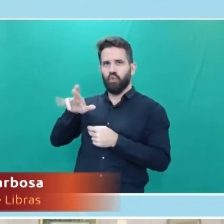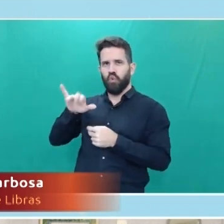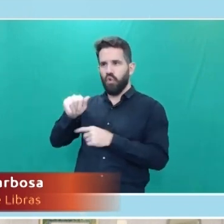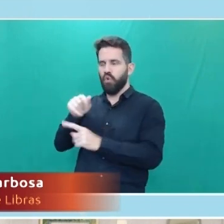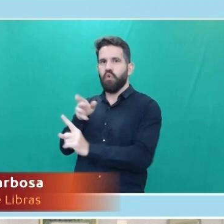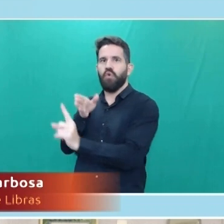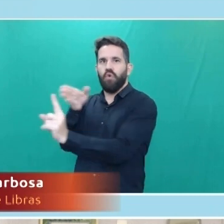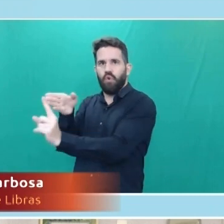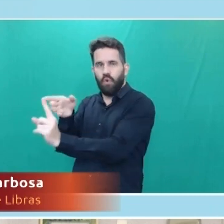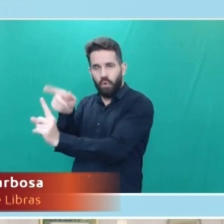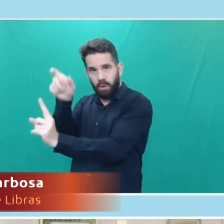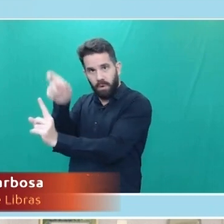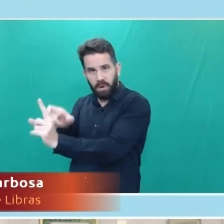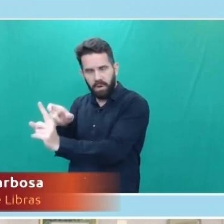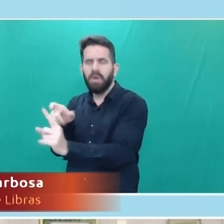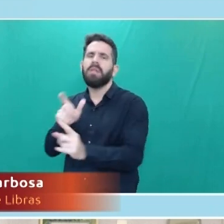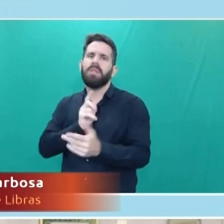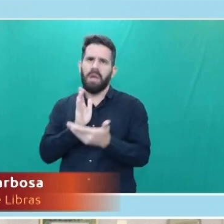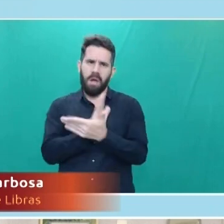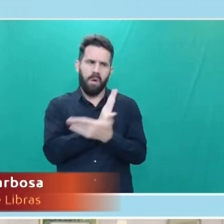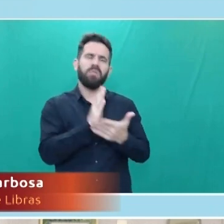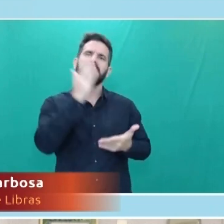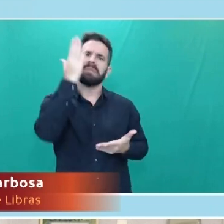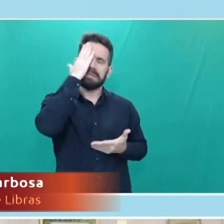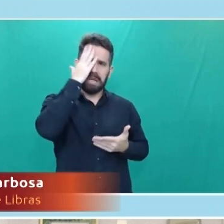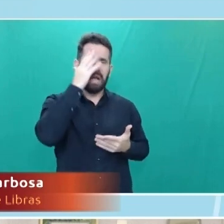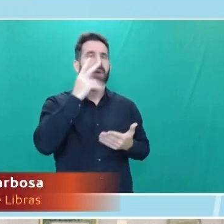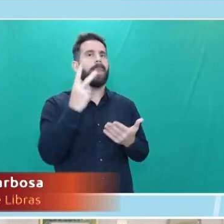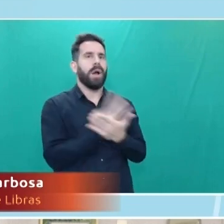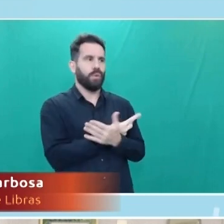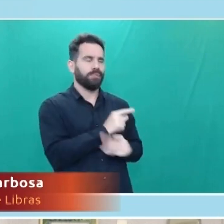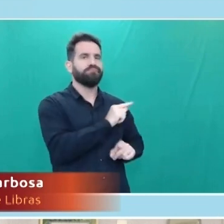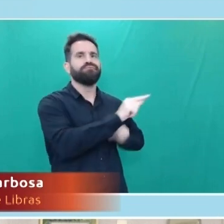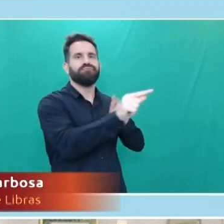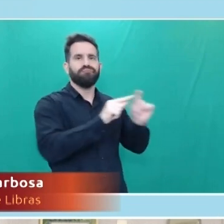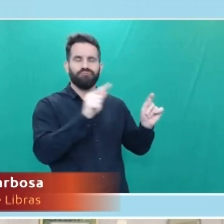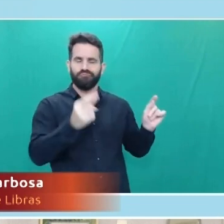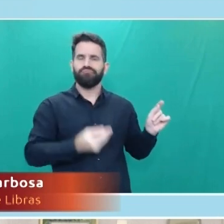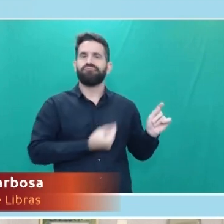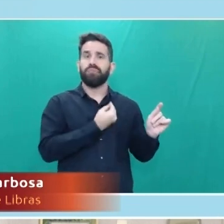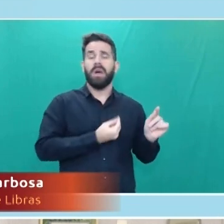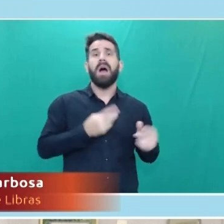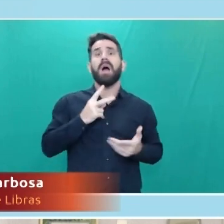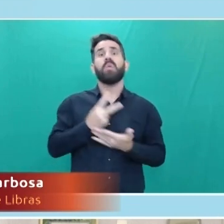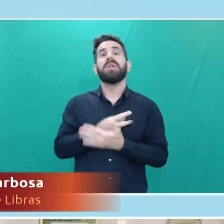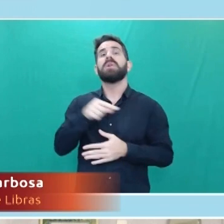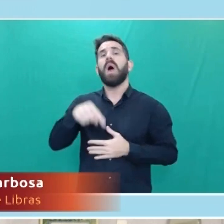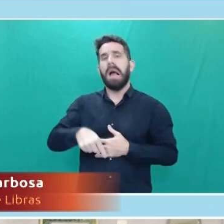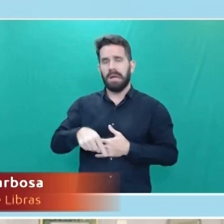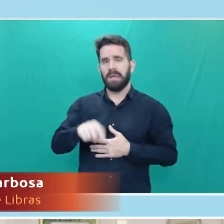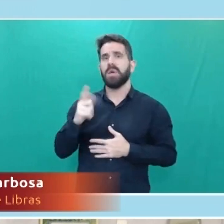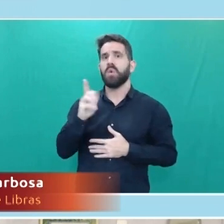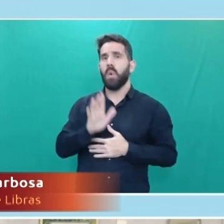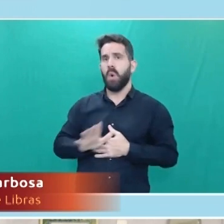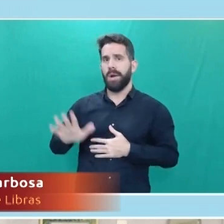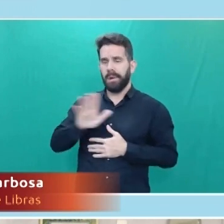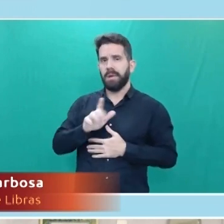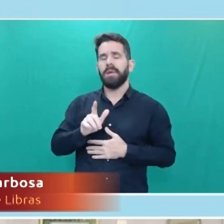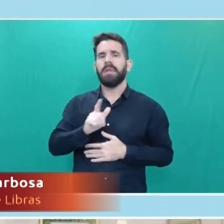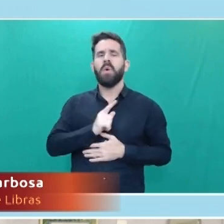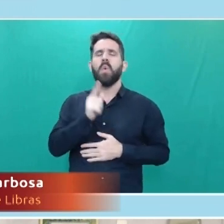sabe que é recorrente ainda, infelizmente, vou citar um caso aqui de Goiânia, uma senhora que teve um problema